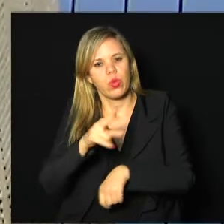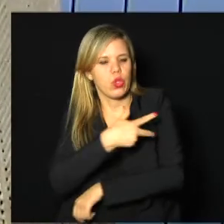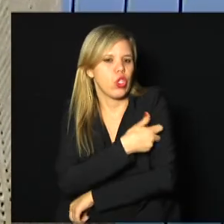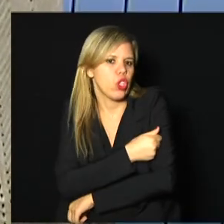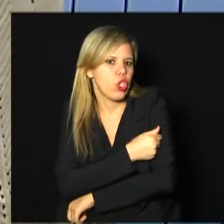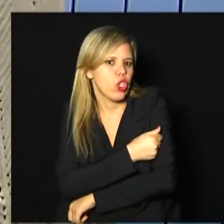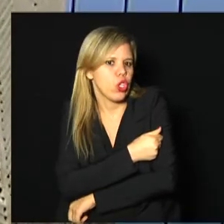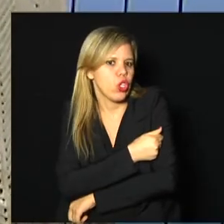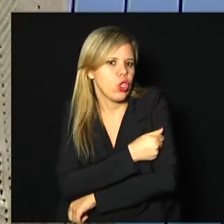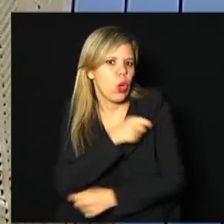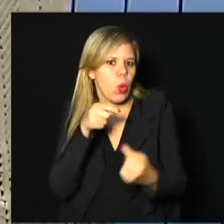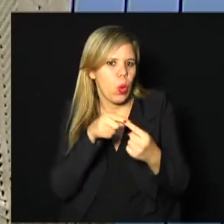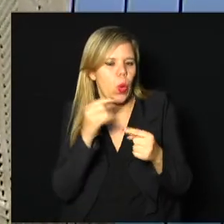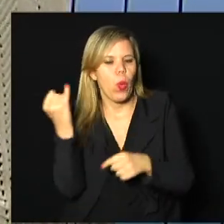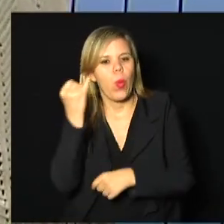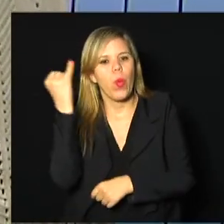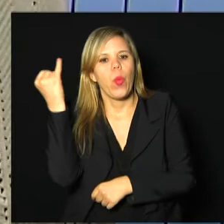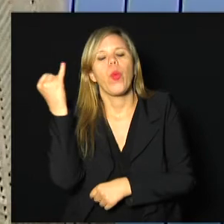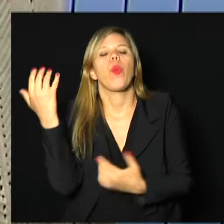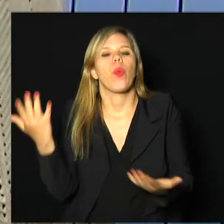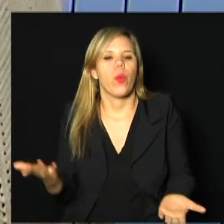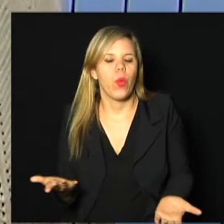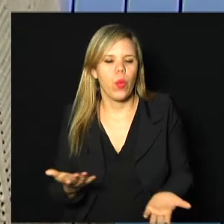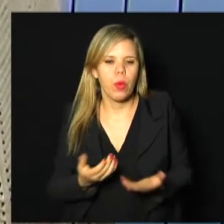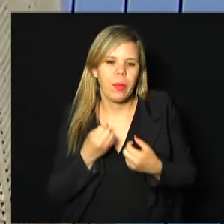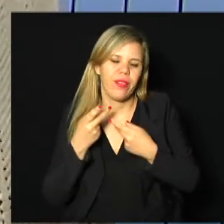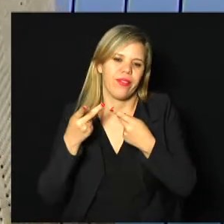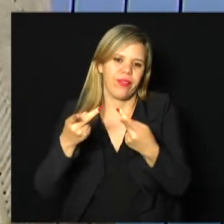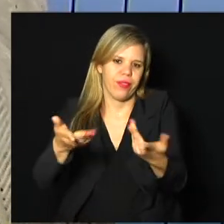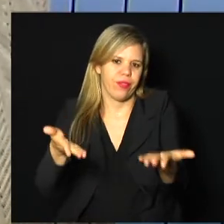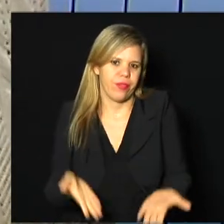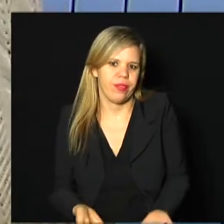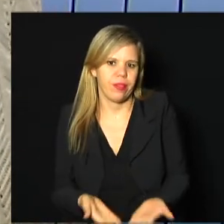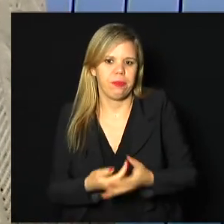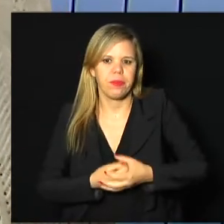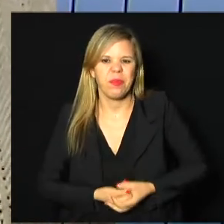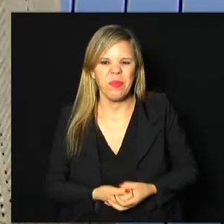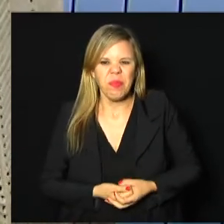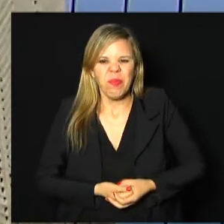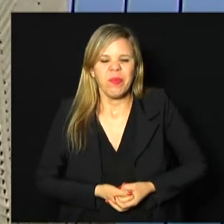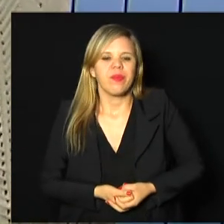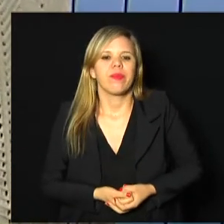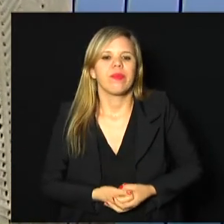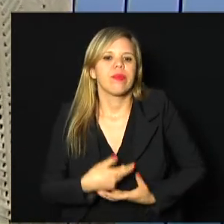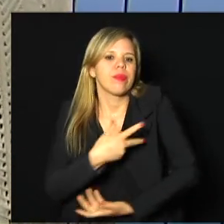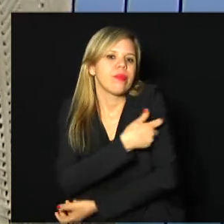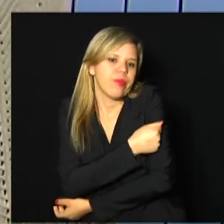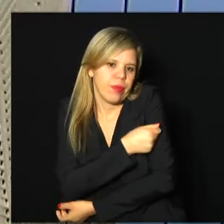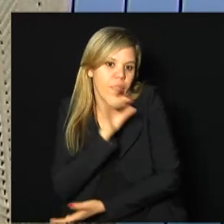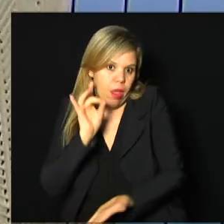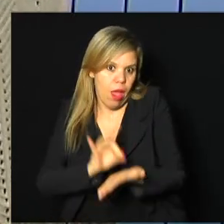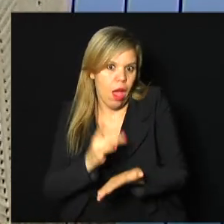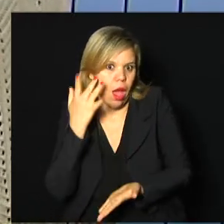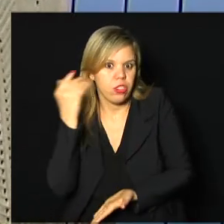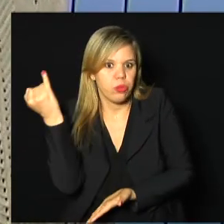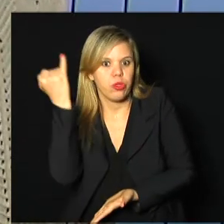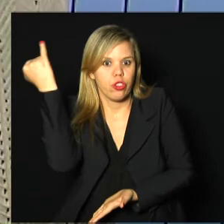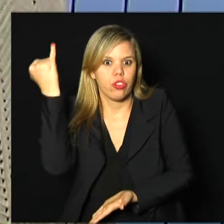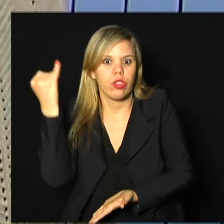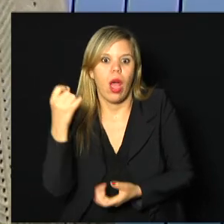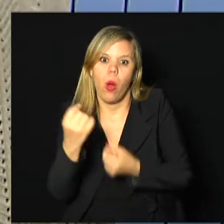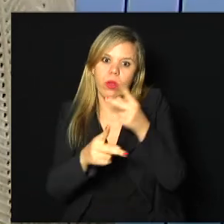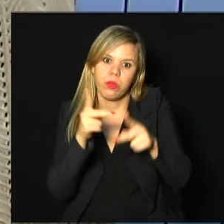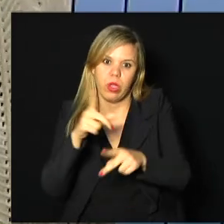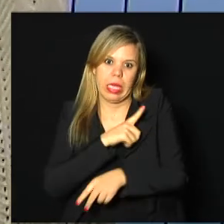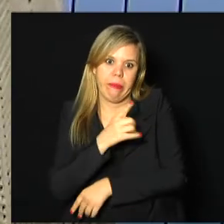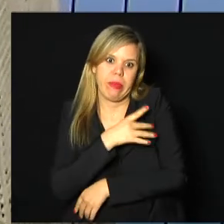senhora falou bastante bem, né, sobre a importância da vacina. Aliás, seja muito bem-vinda, doutora. Doutora, a vacina realmente é importante?